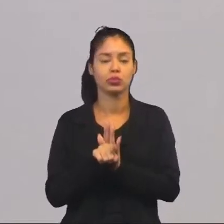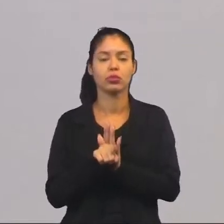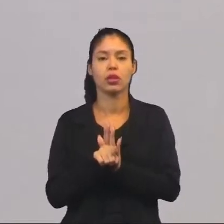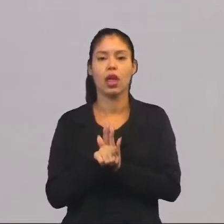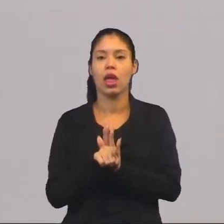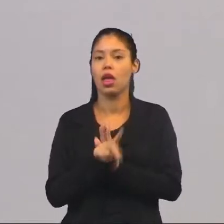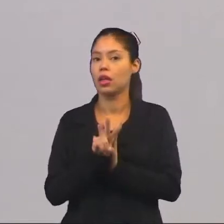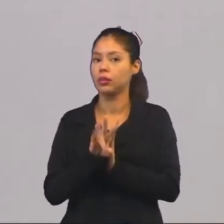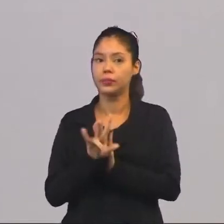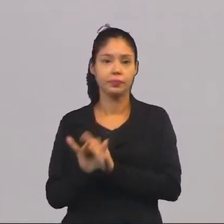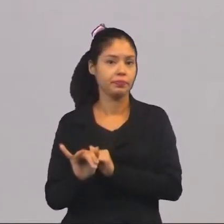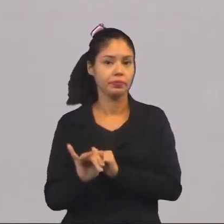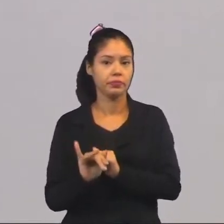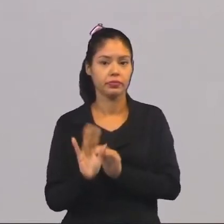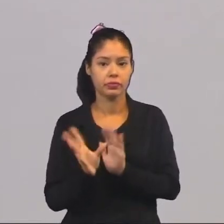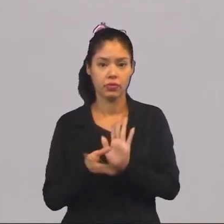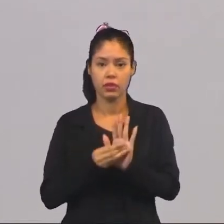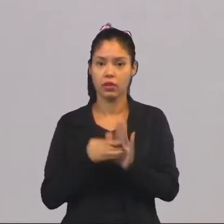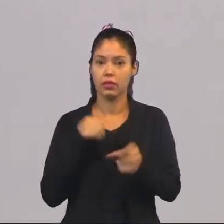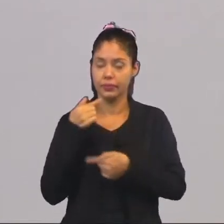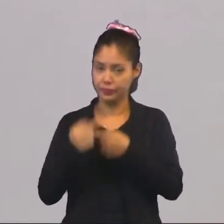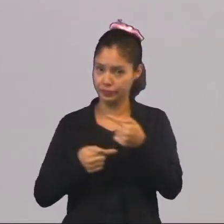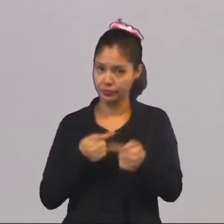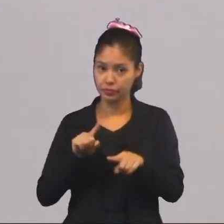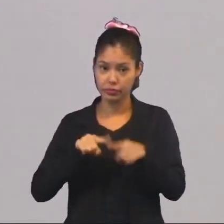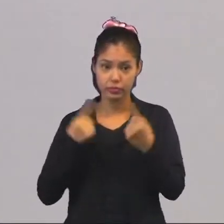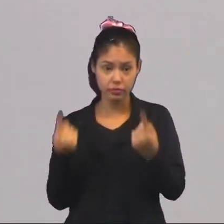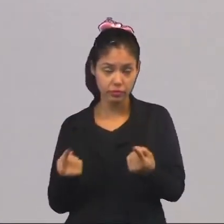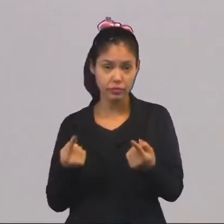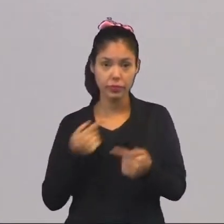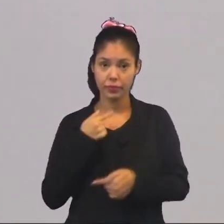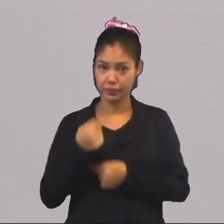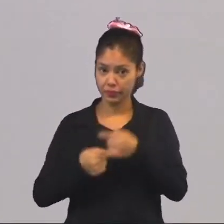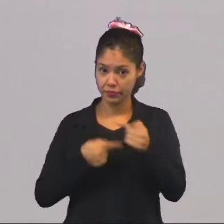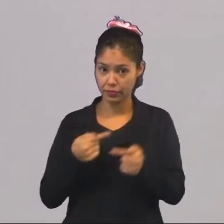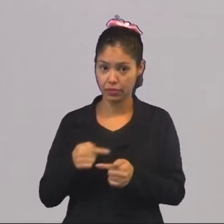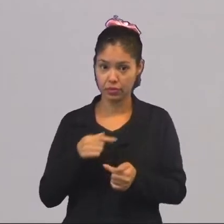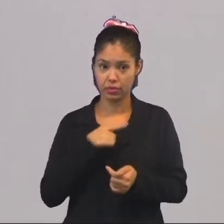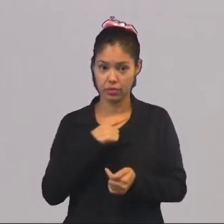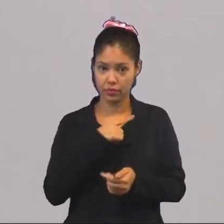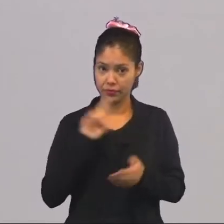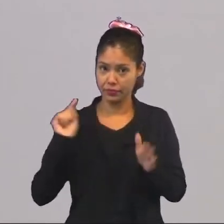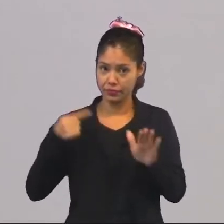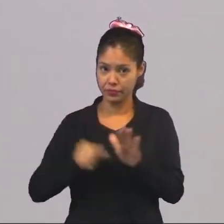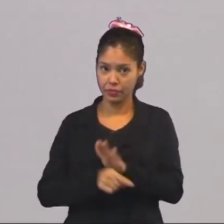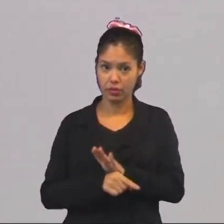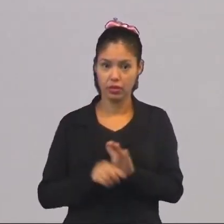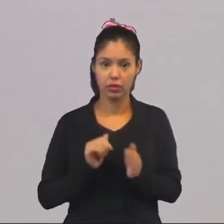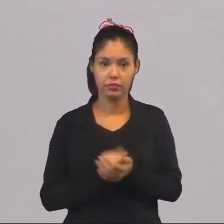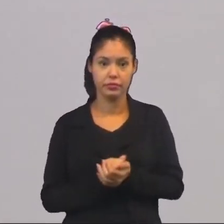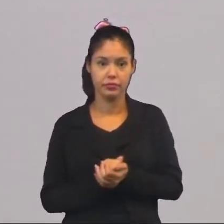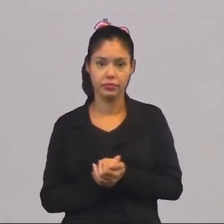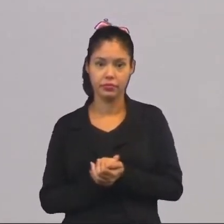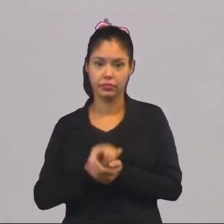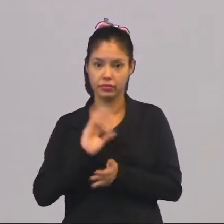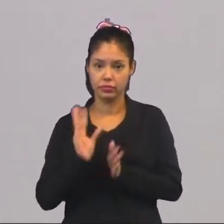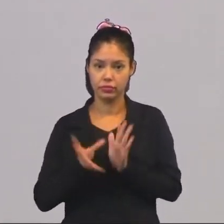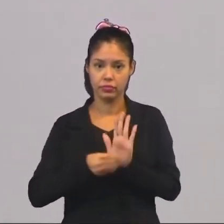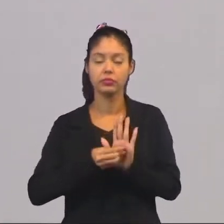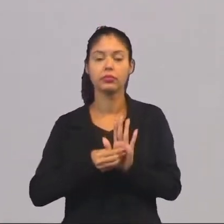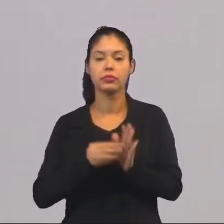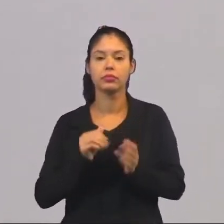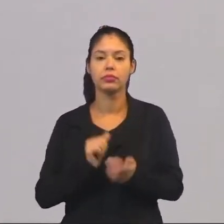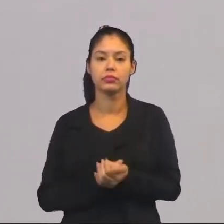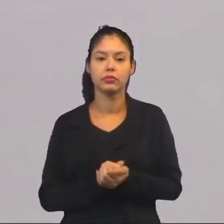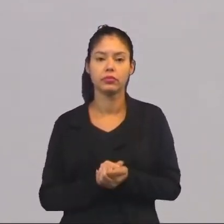ele não vai nesse cunho né gramatical mas assim a gramática ela tá dentro da coisa né Ela está inserida